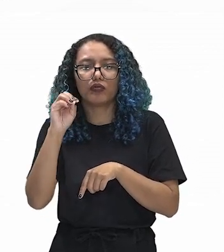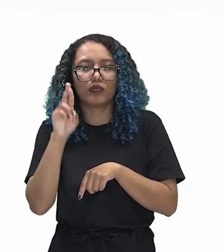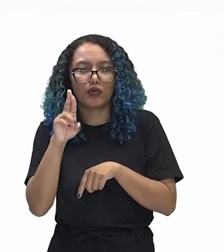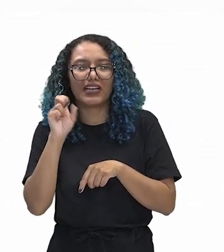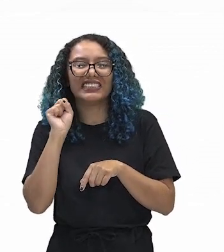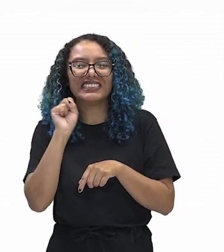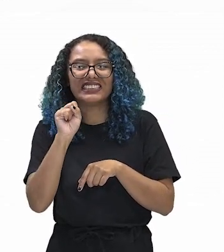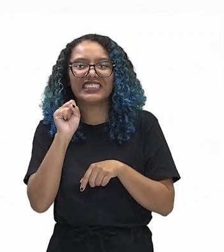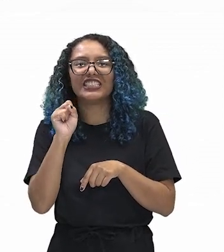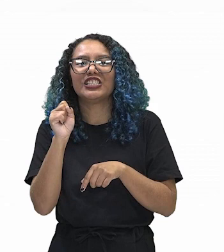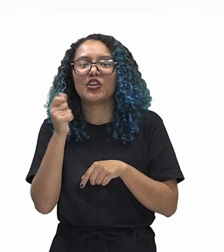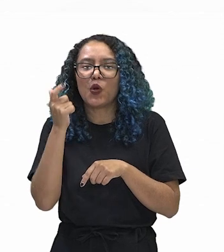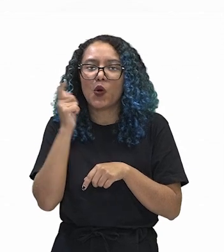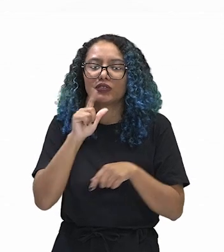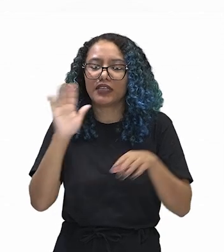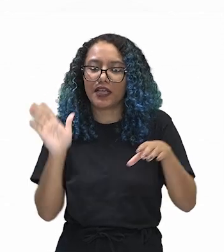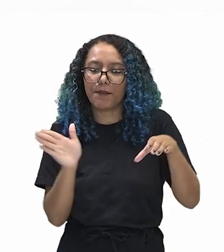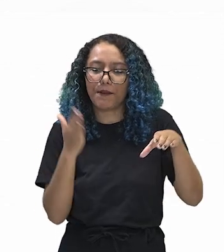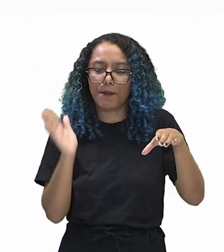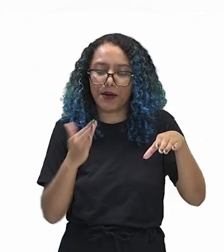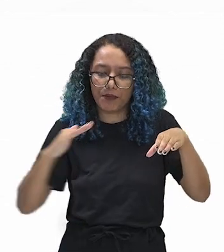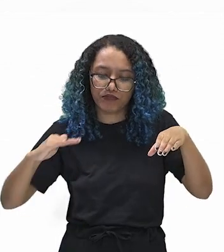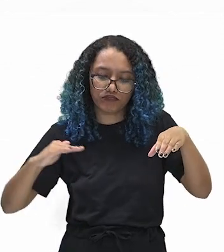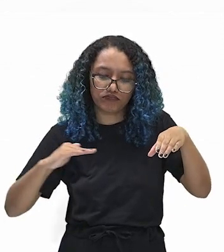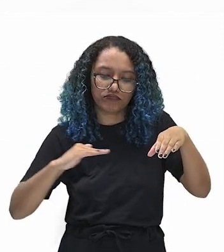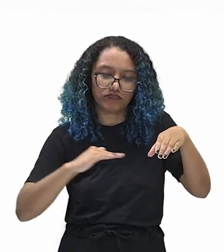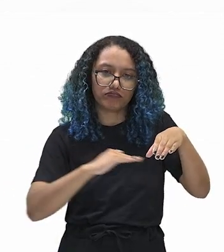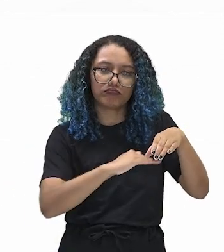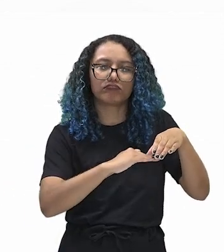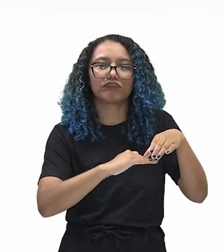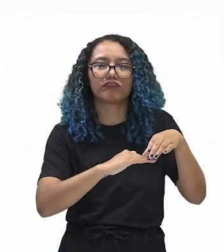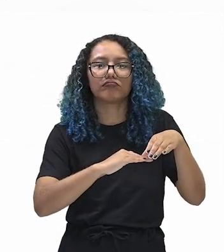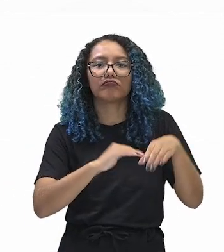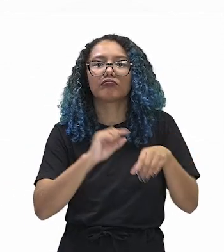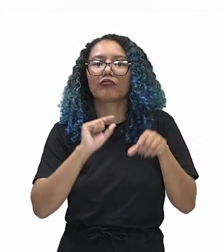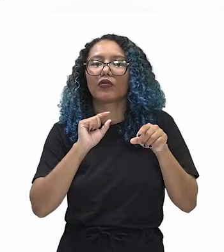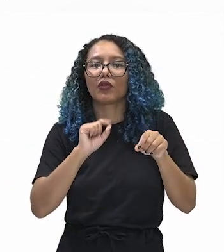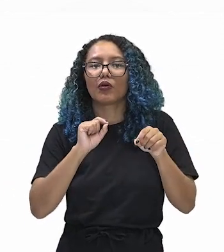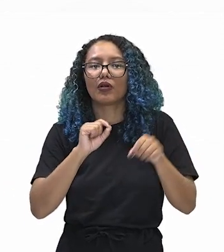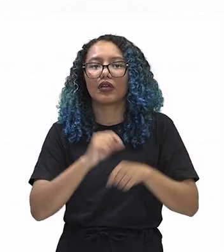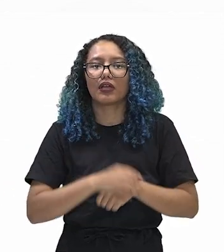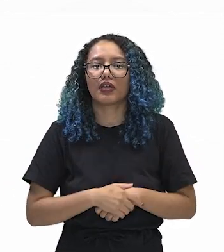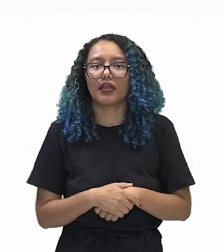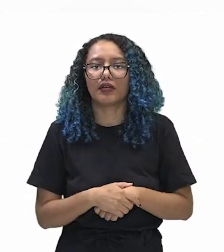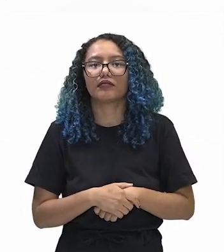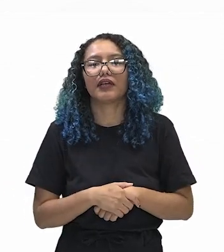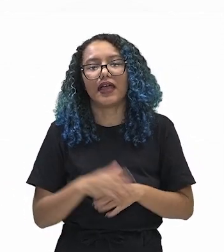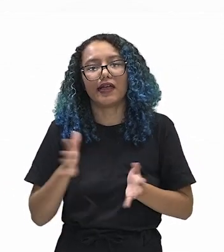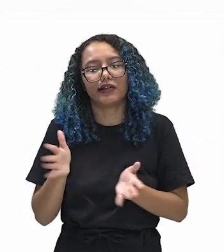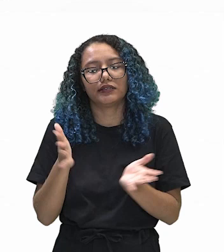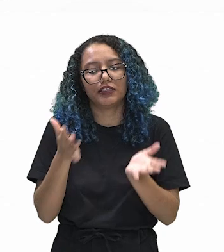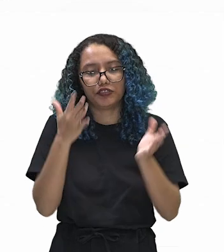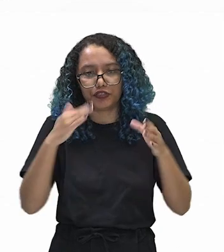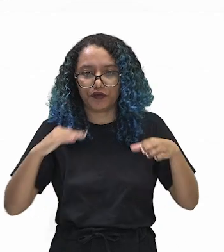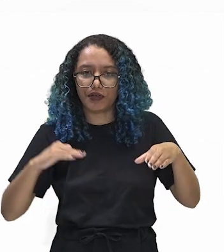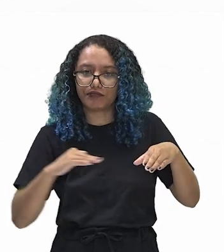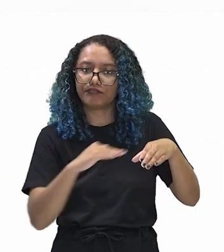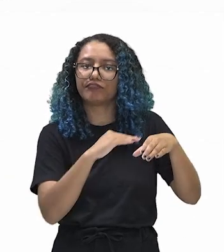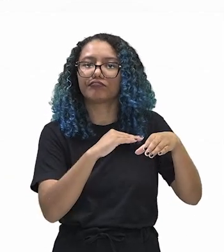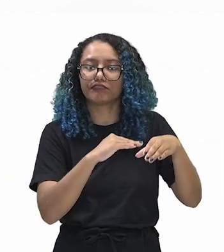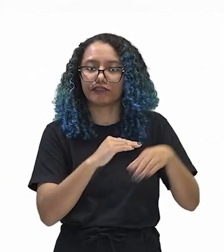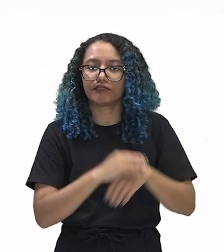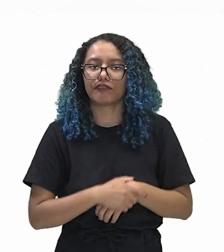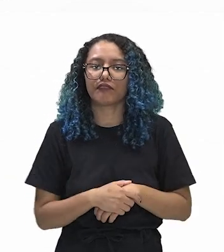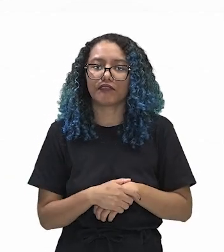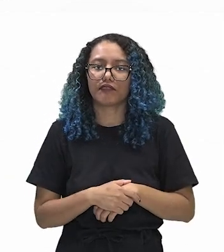essa supercondutividade, ela vai ser, então, o impulsionador do trem. E ela só consegue ser atingida